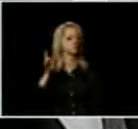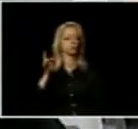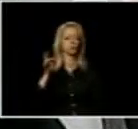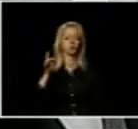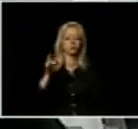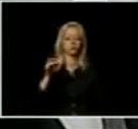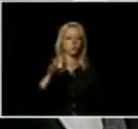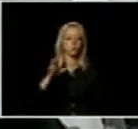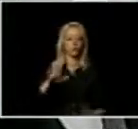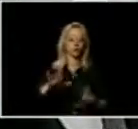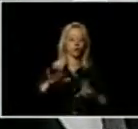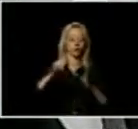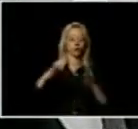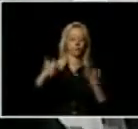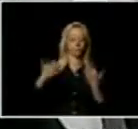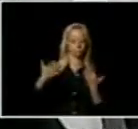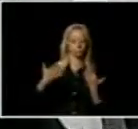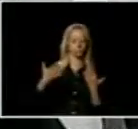lado